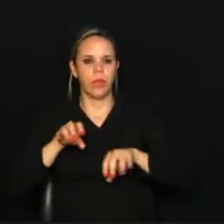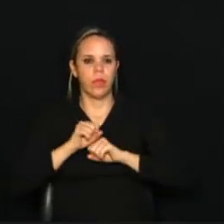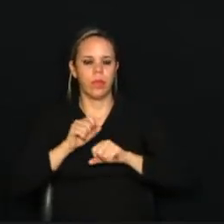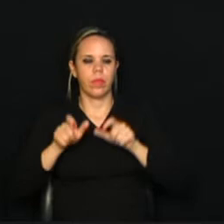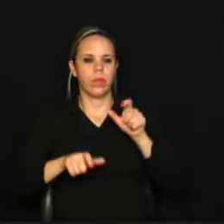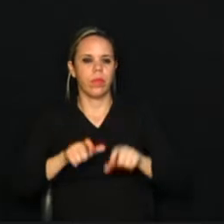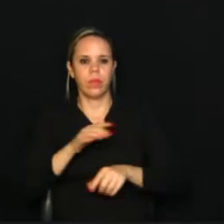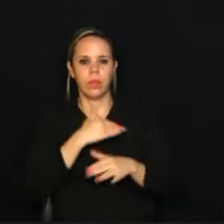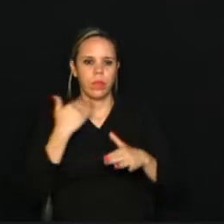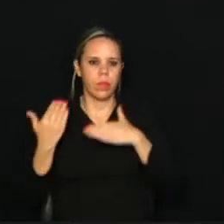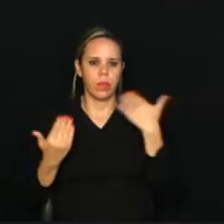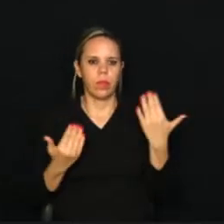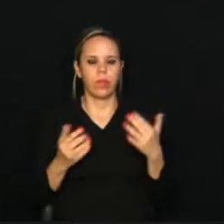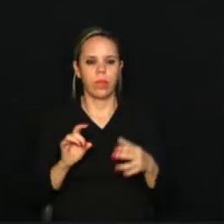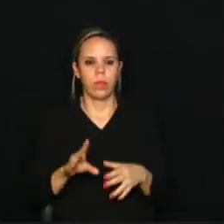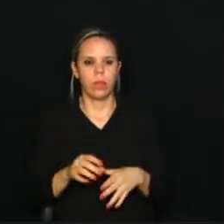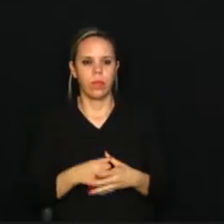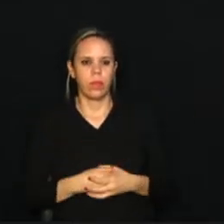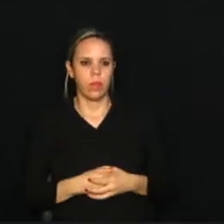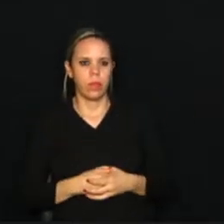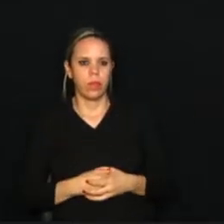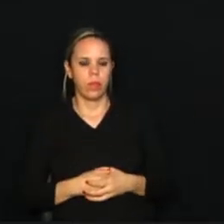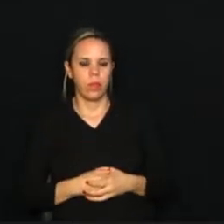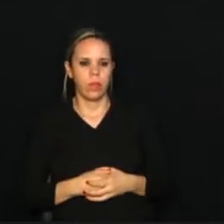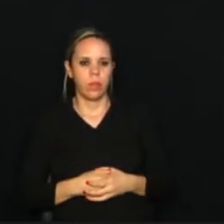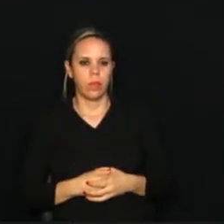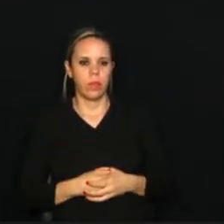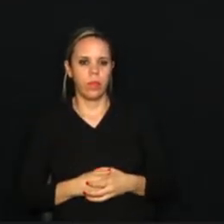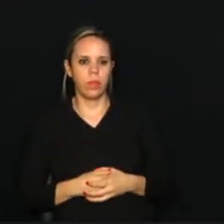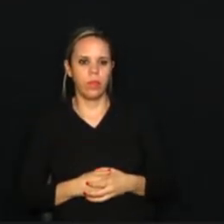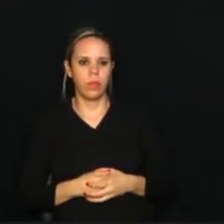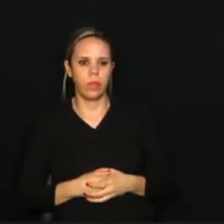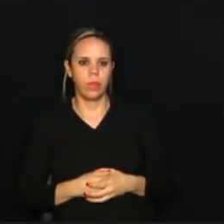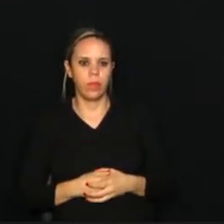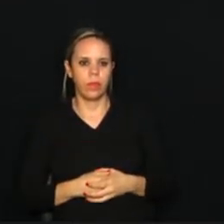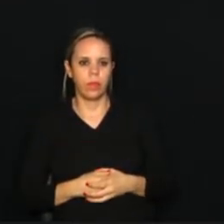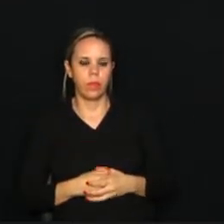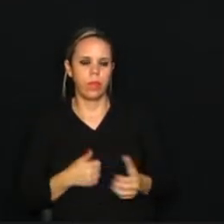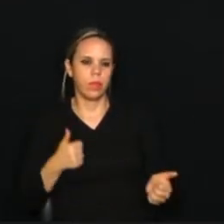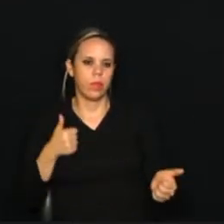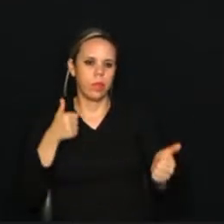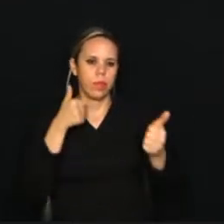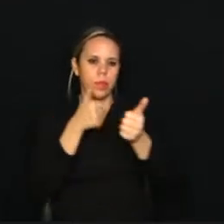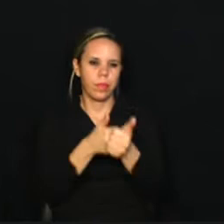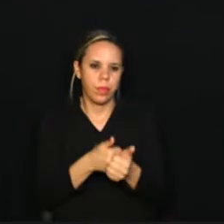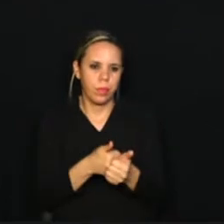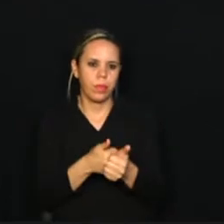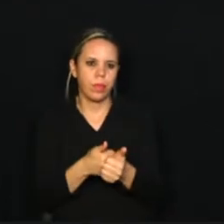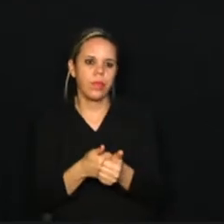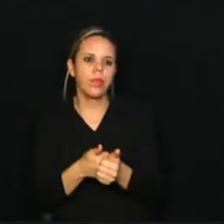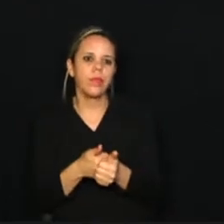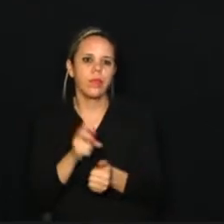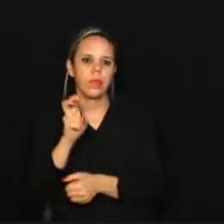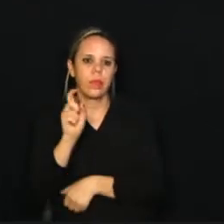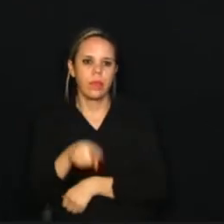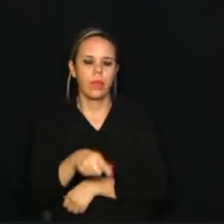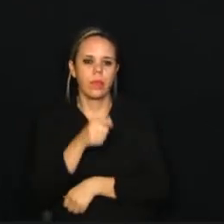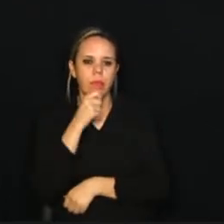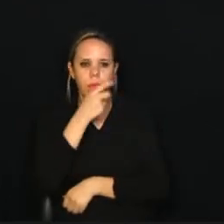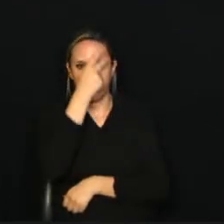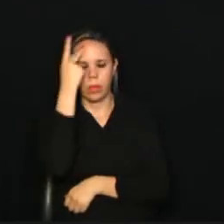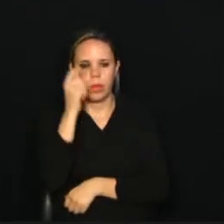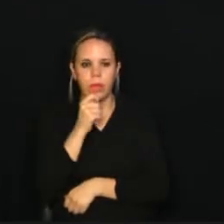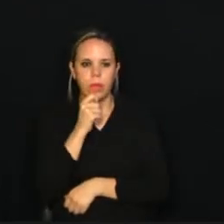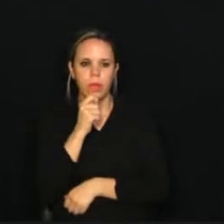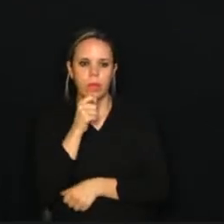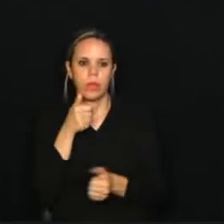as mortes somente não estariam batendo aí em 5.000 pessoas ou